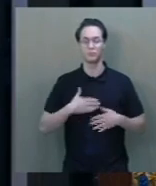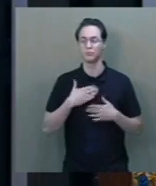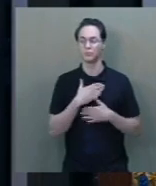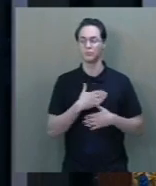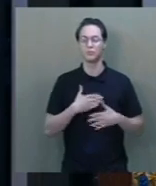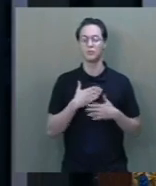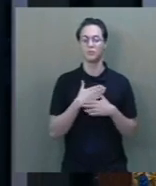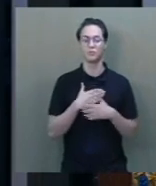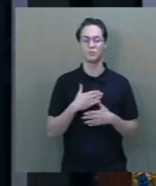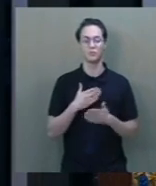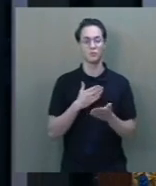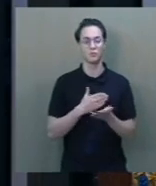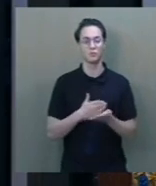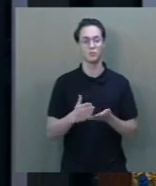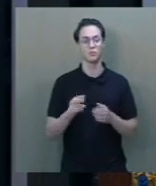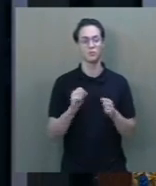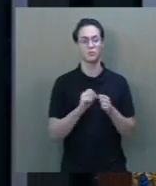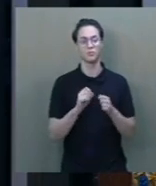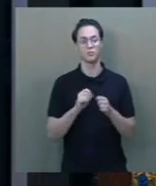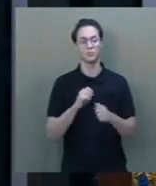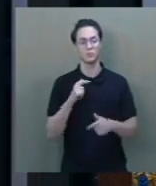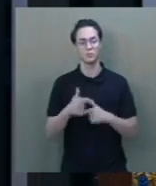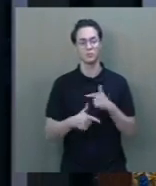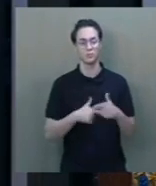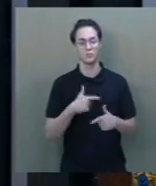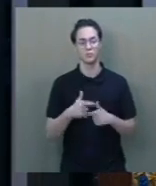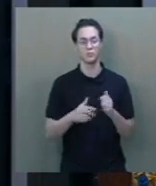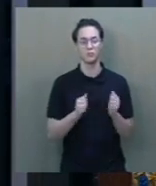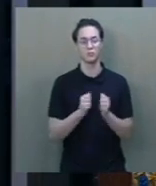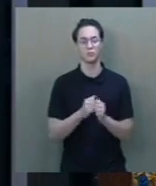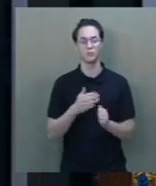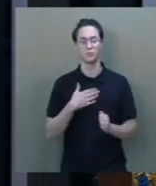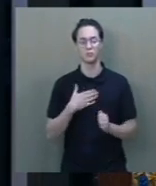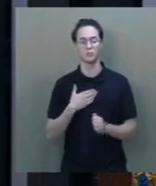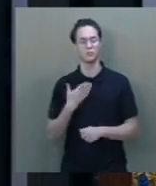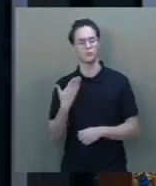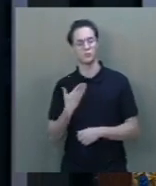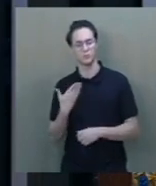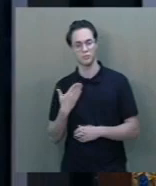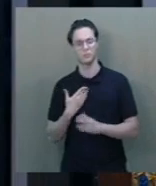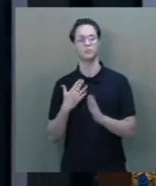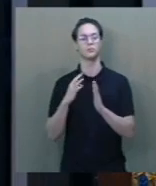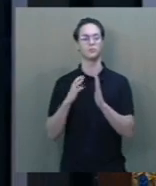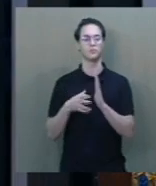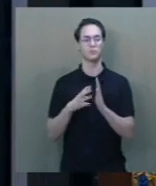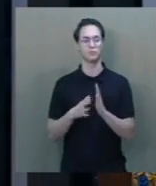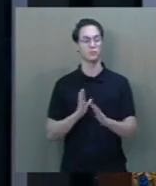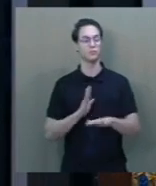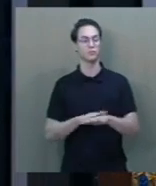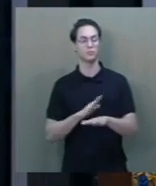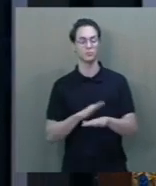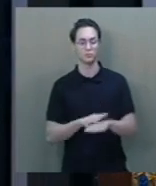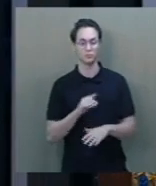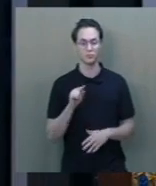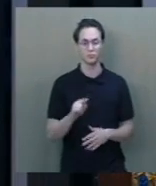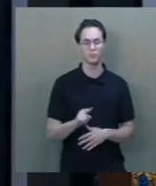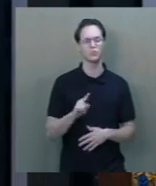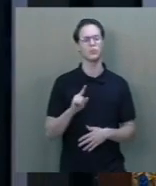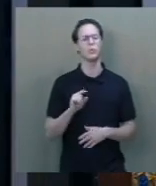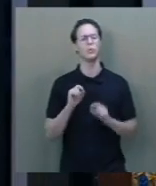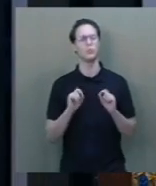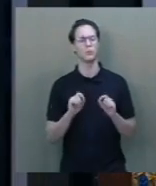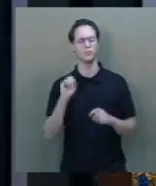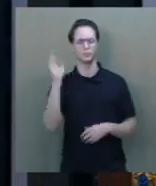senadora Cátia Abreu, fazer um trabalho com o meu partido, os meus colegas, e nós, naquele momento, onde o